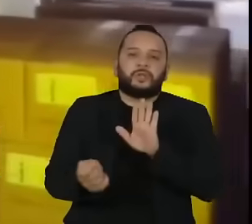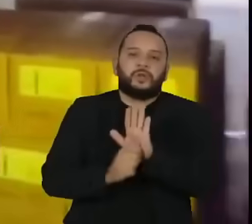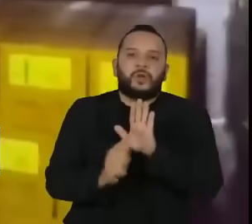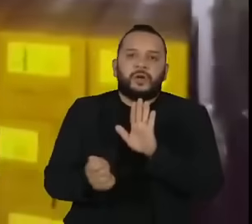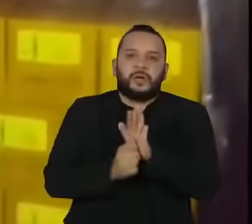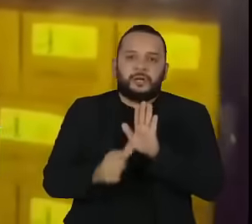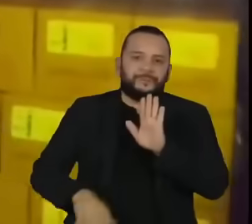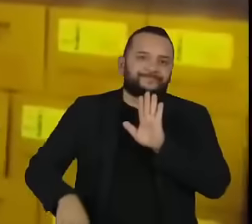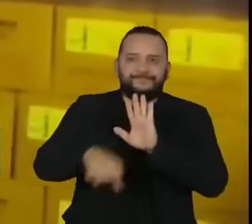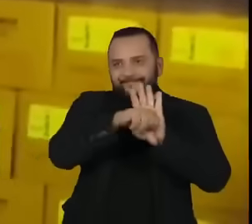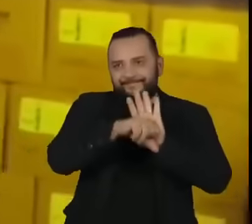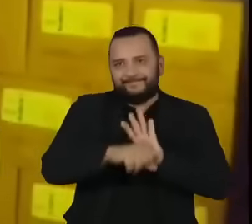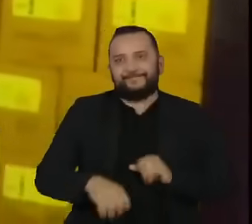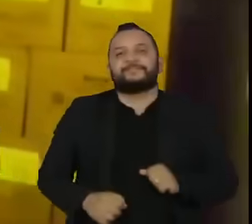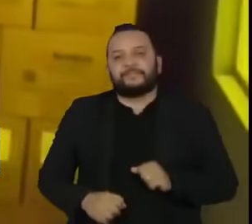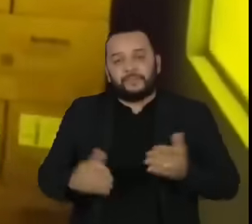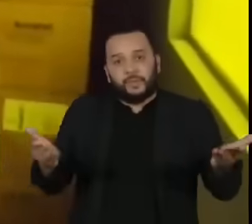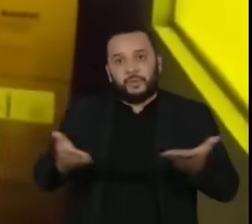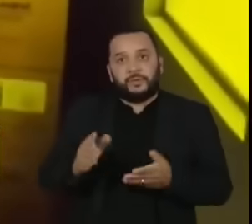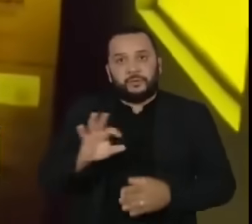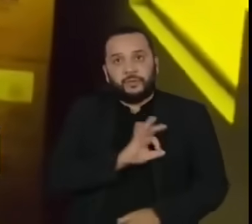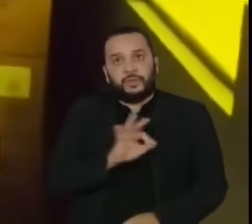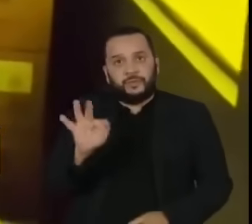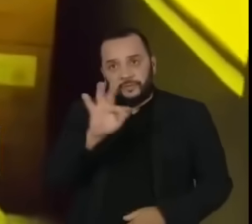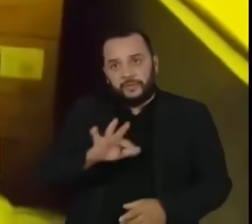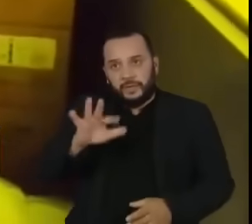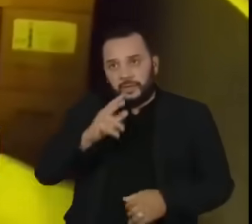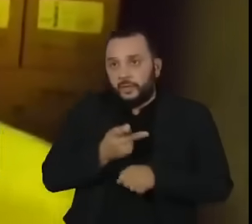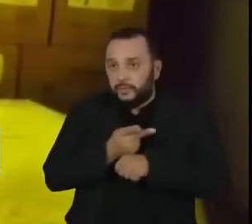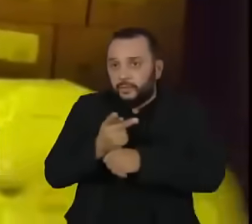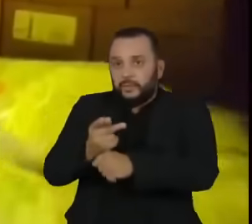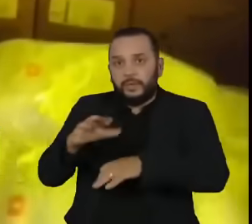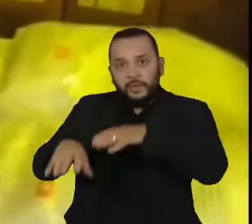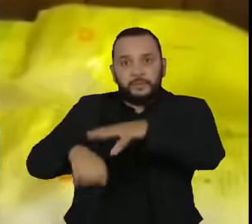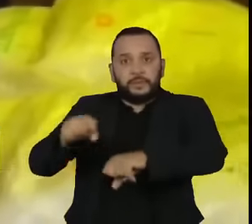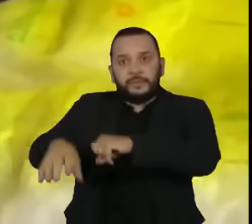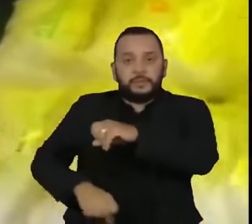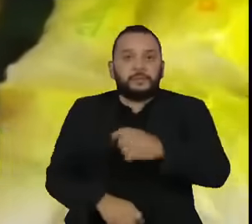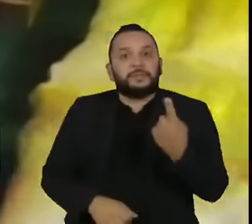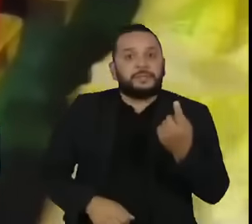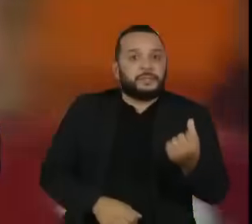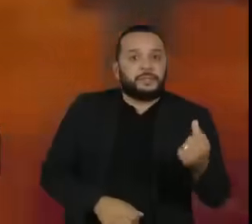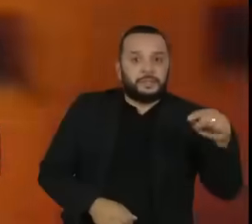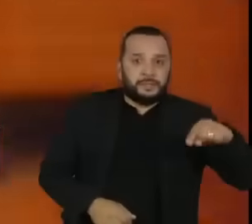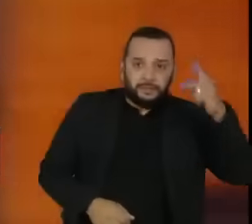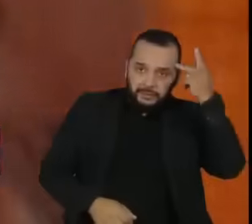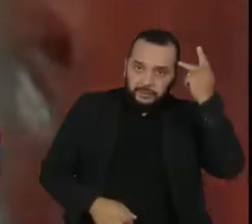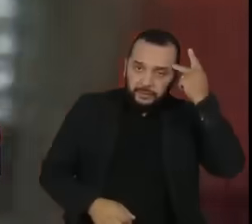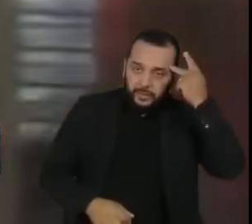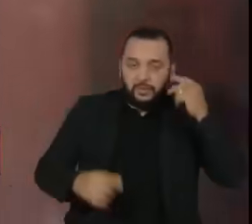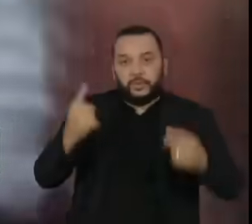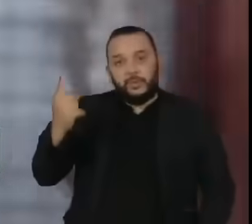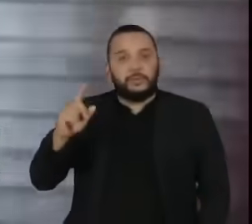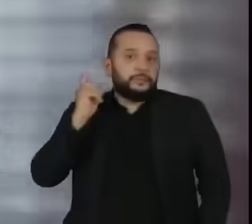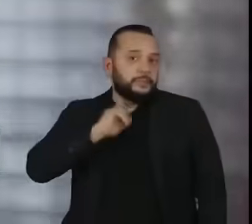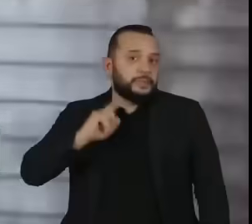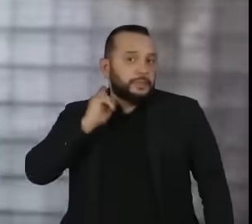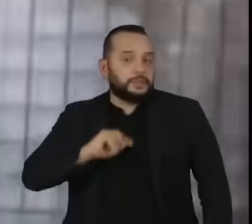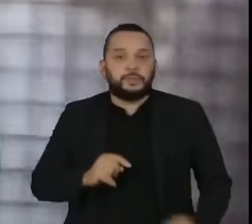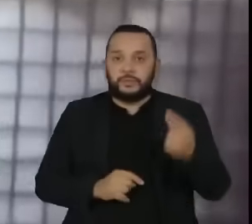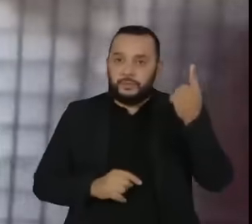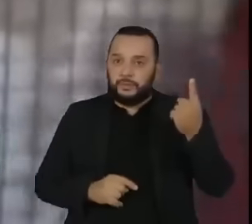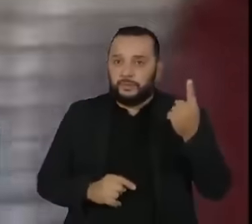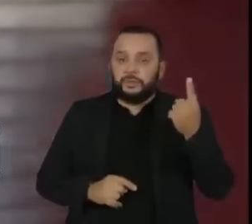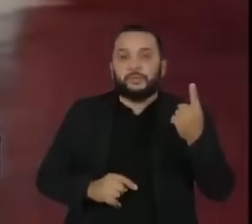a PF cumpriu 18 mandados de busca e apreensão, sendo 16 aqui em São Paulo, um em Minas Gerais e um